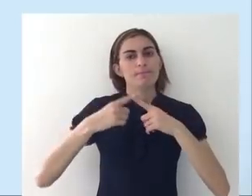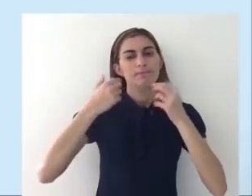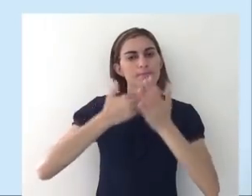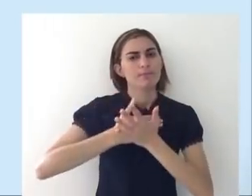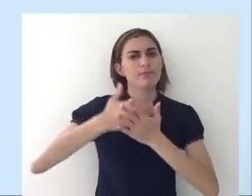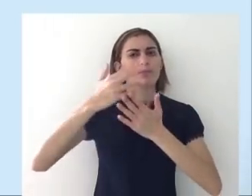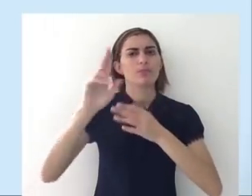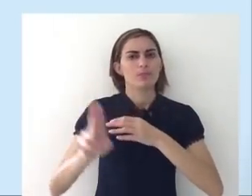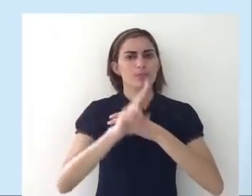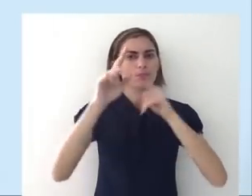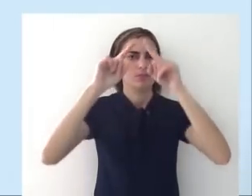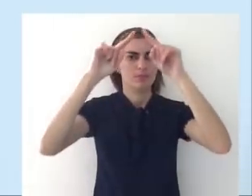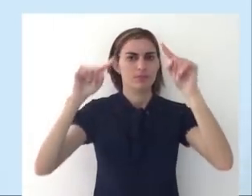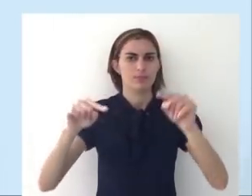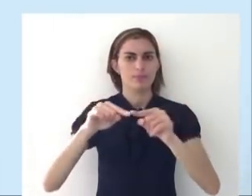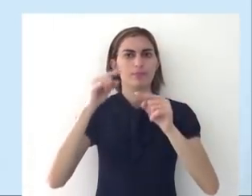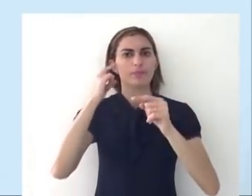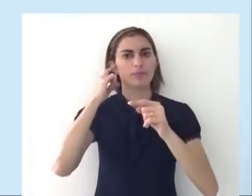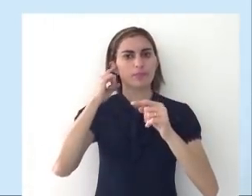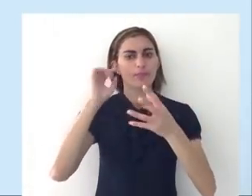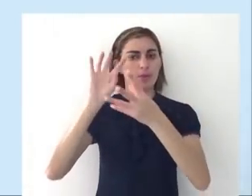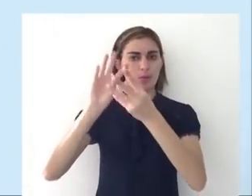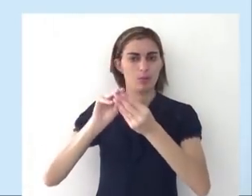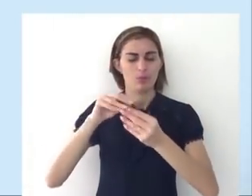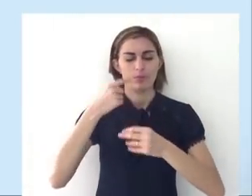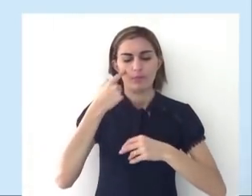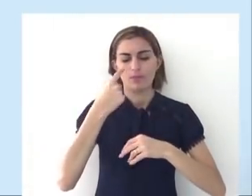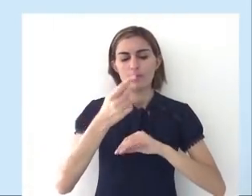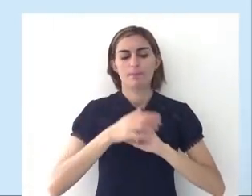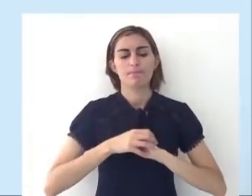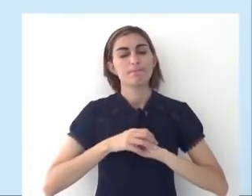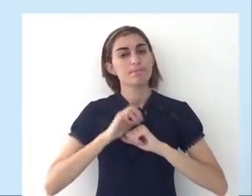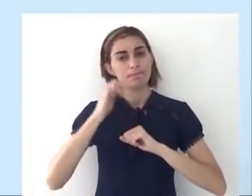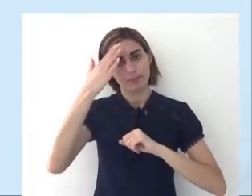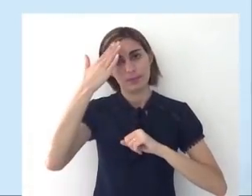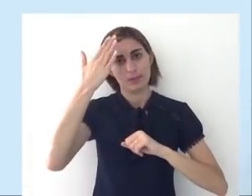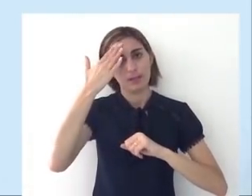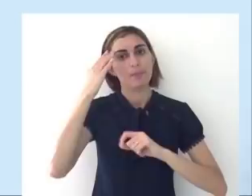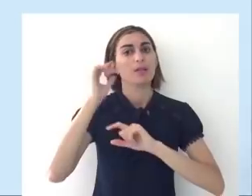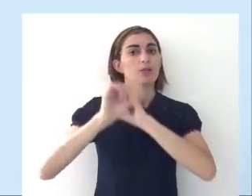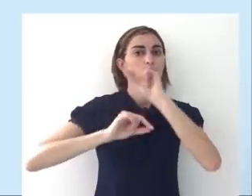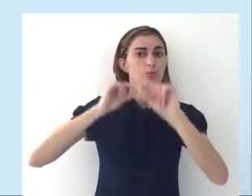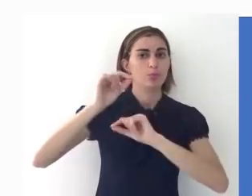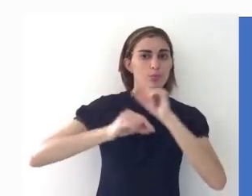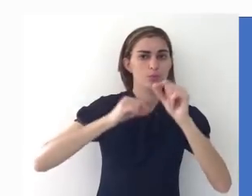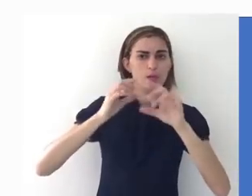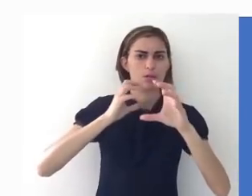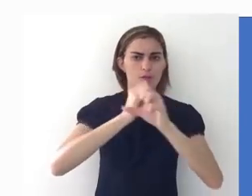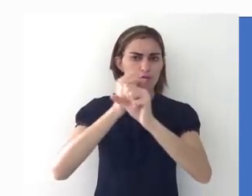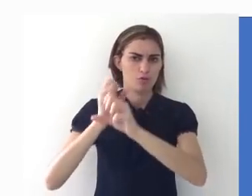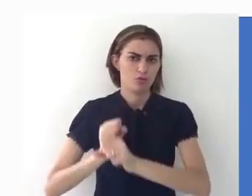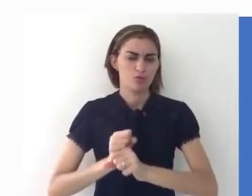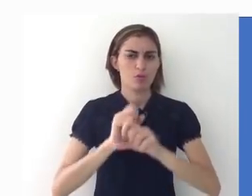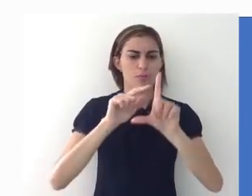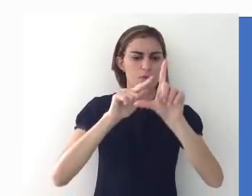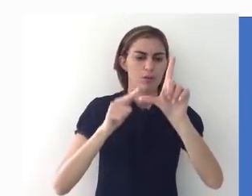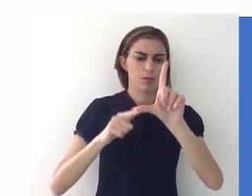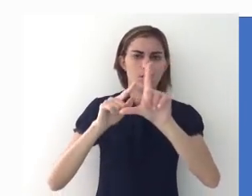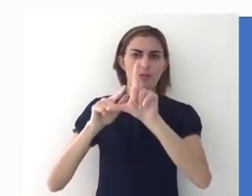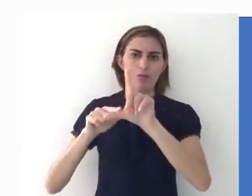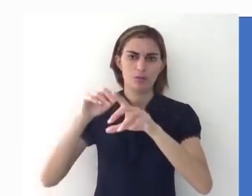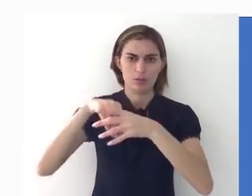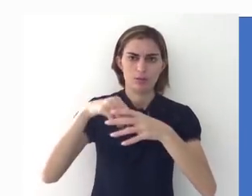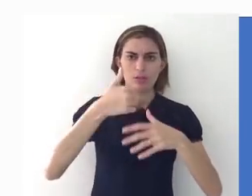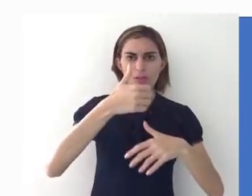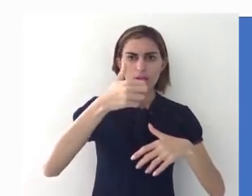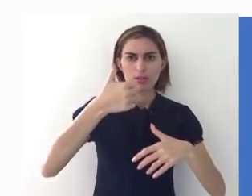exemplo típico que a gente já vai começar a usar triângulo para concluir essa afirmação aqui dele, ó. Sabendo que a soma das medidas